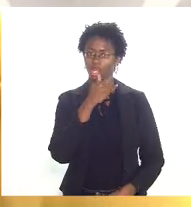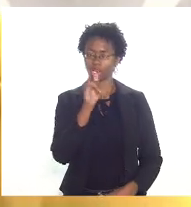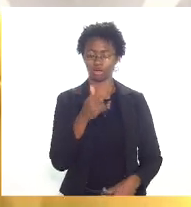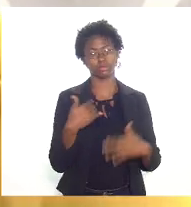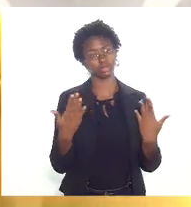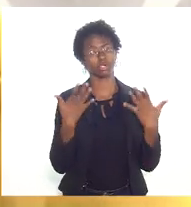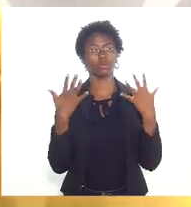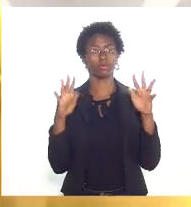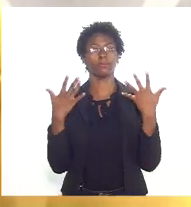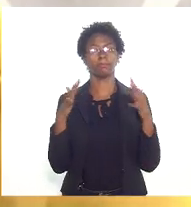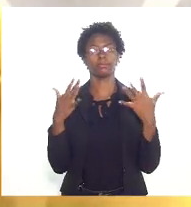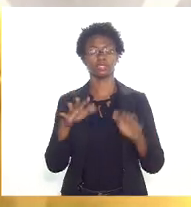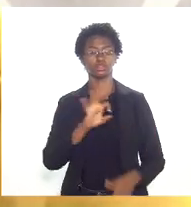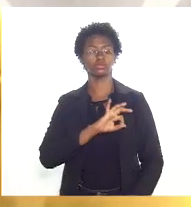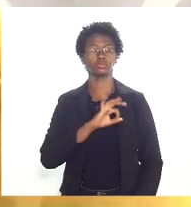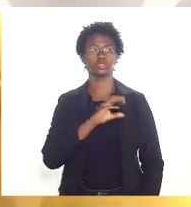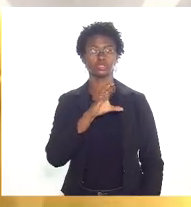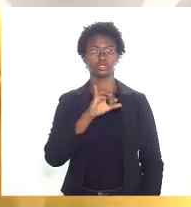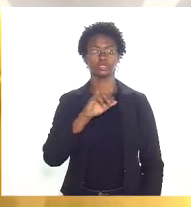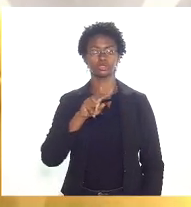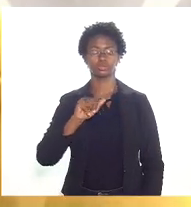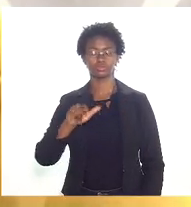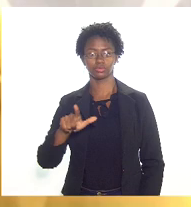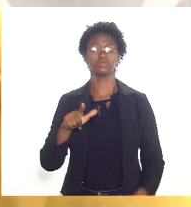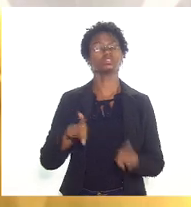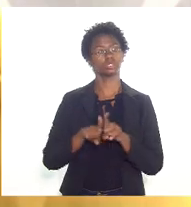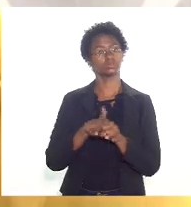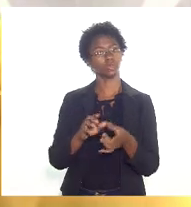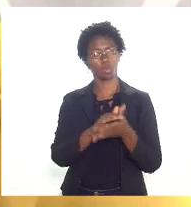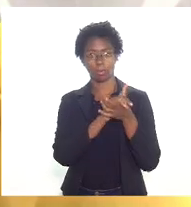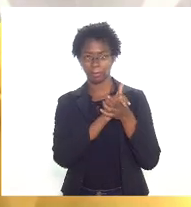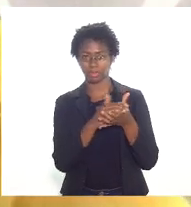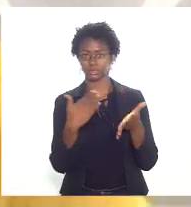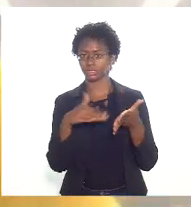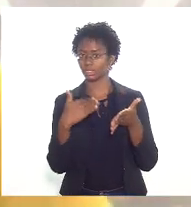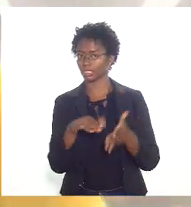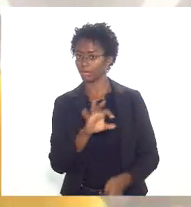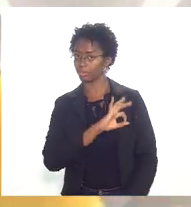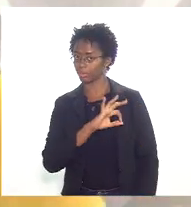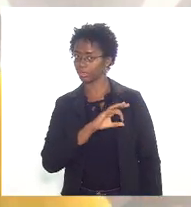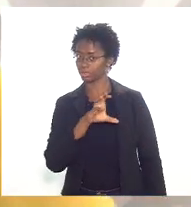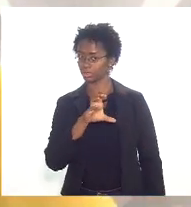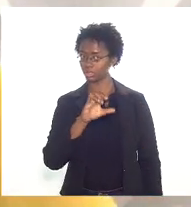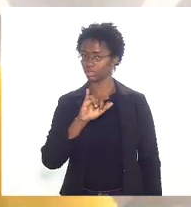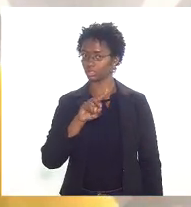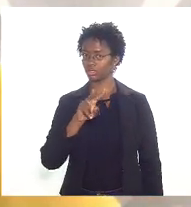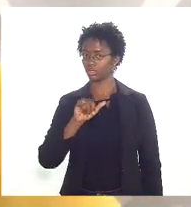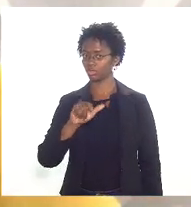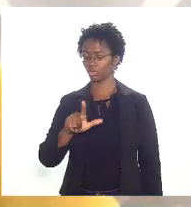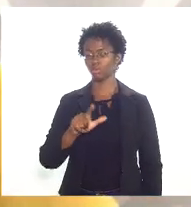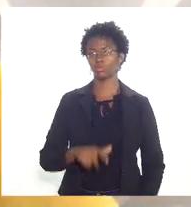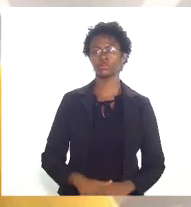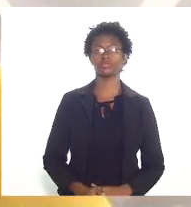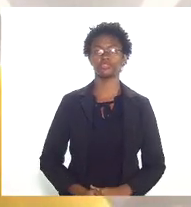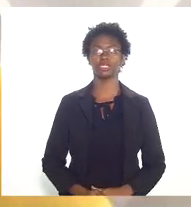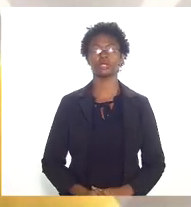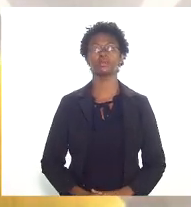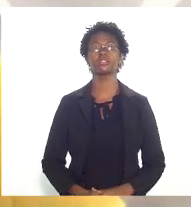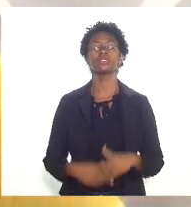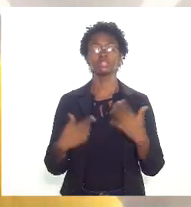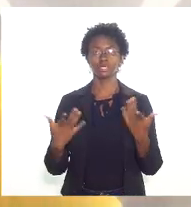aplausos a polícia civil o meu comprimento ao secretário da Polícia Civil delegado Allan turnowski